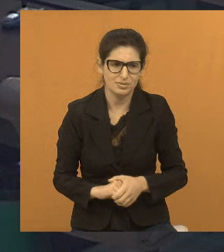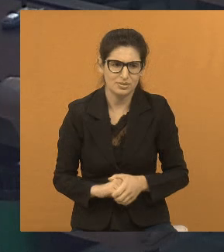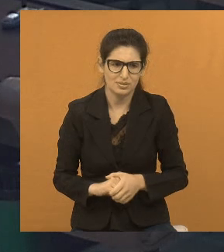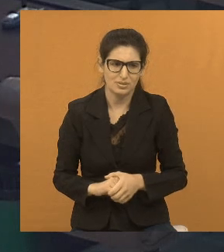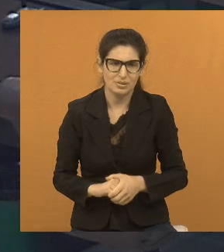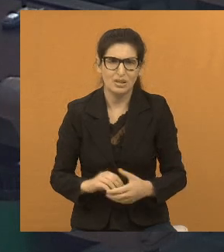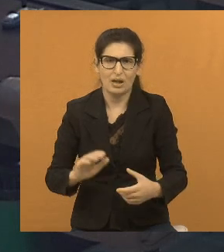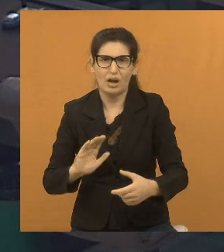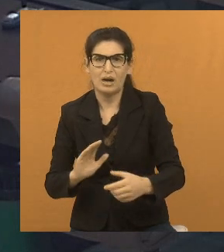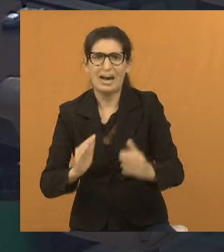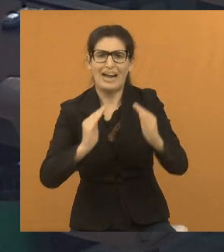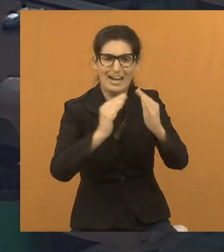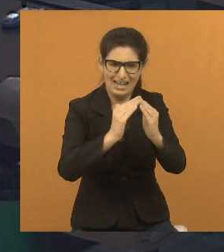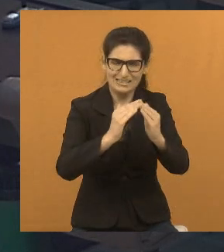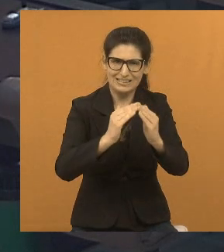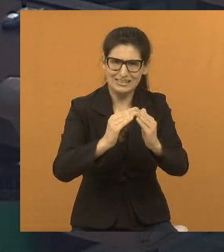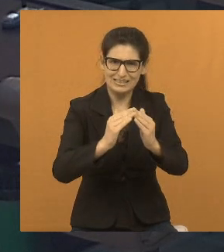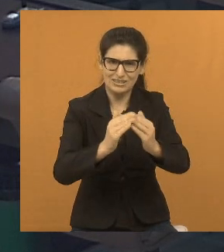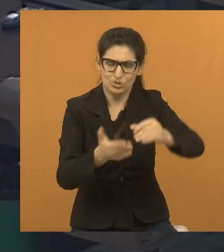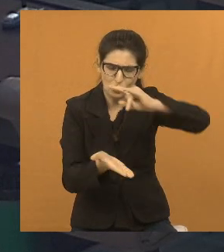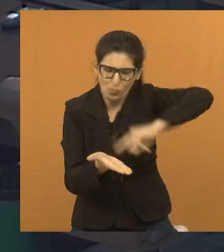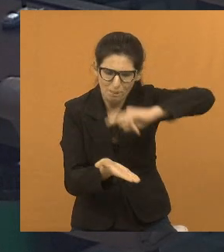responda?